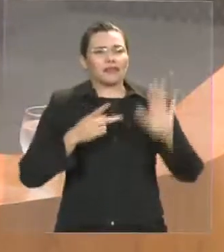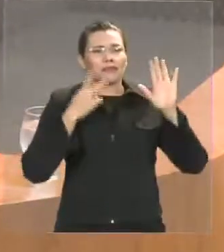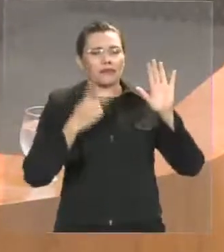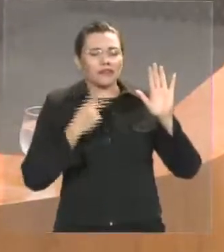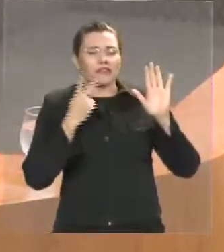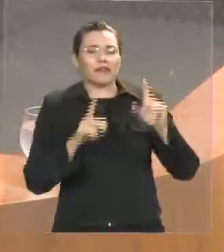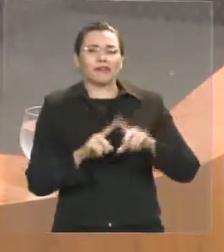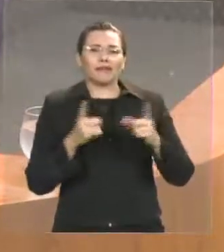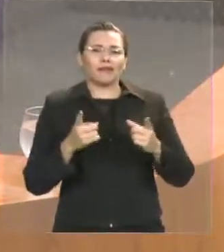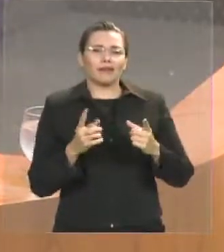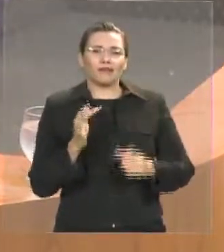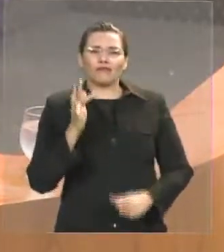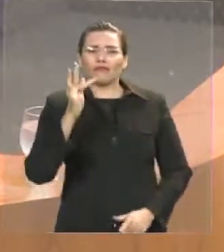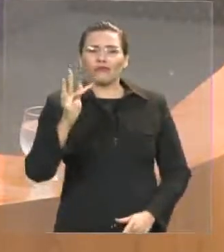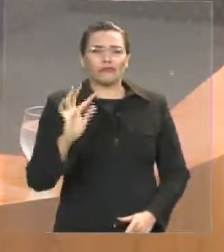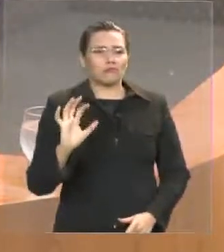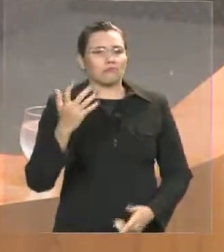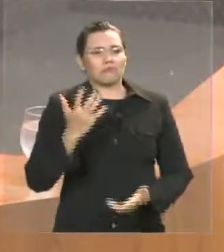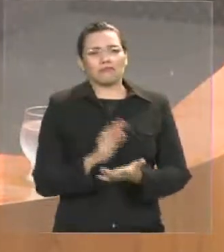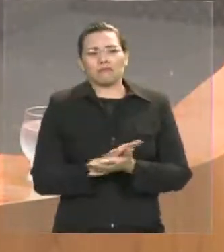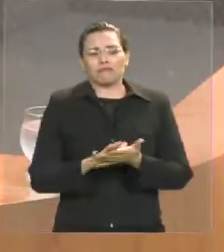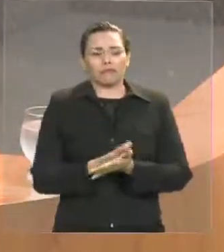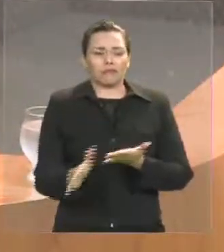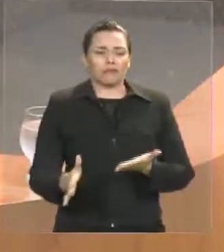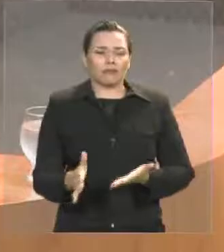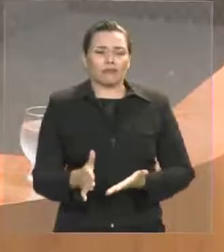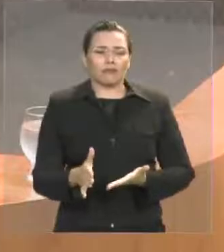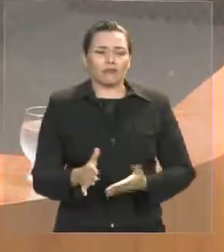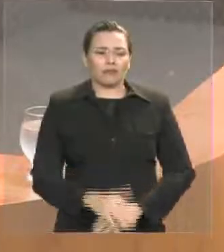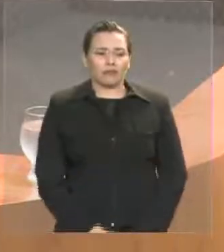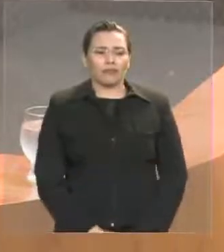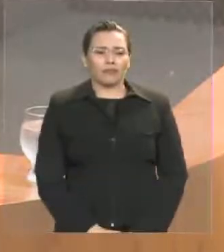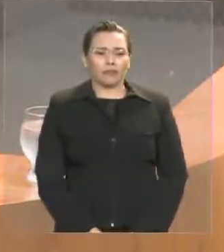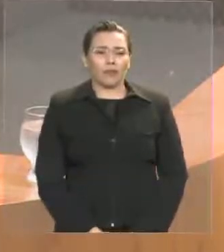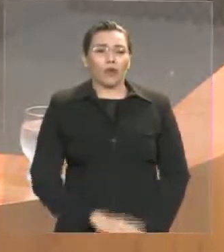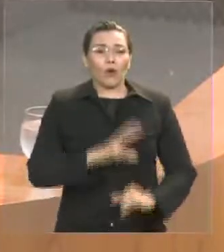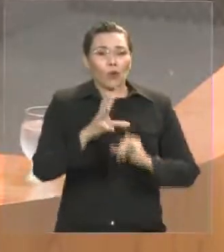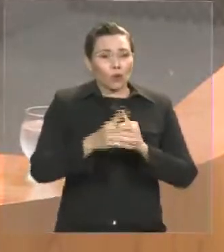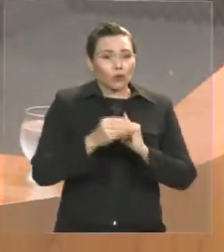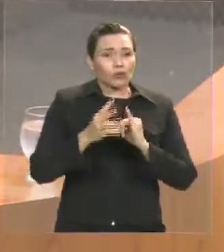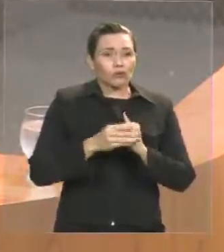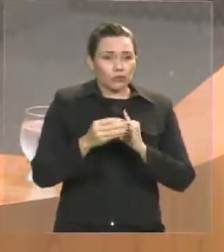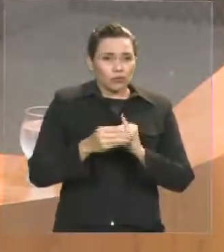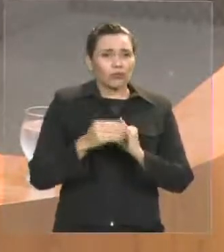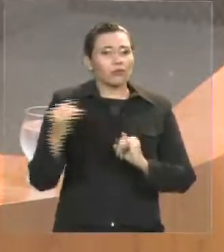A realidade é essa. Os impostos foram importantes. E mais do que isso,